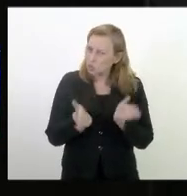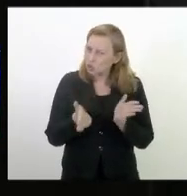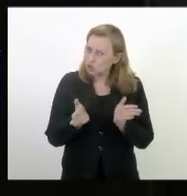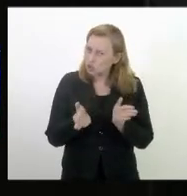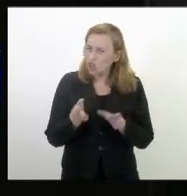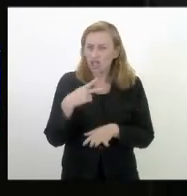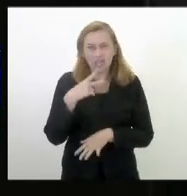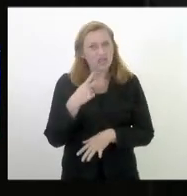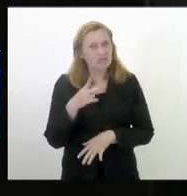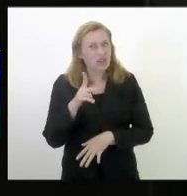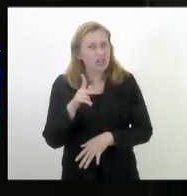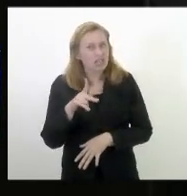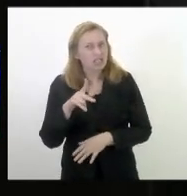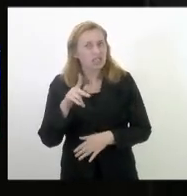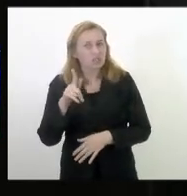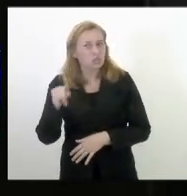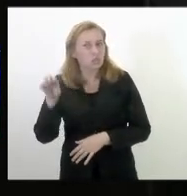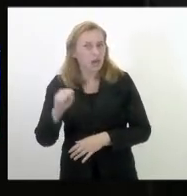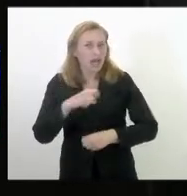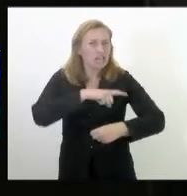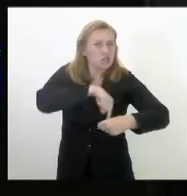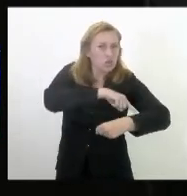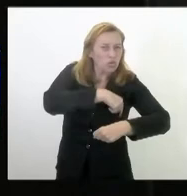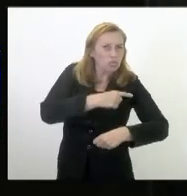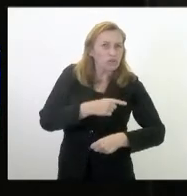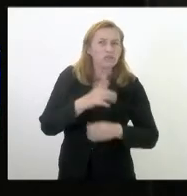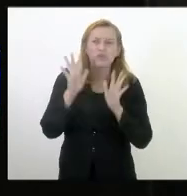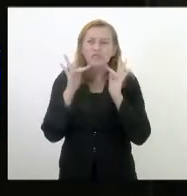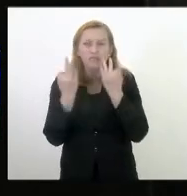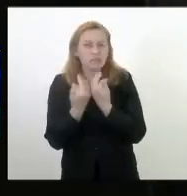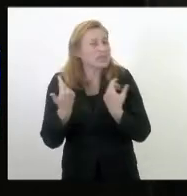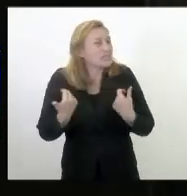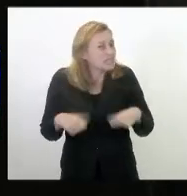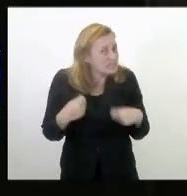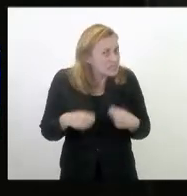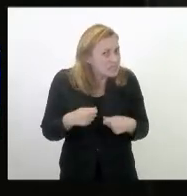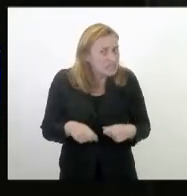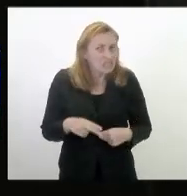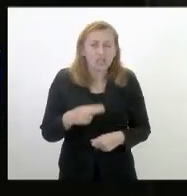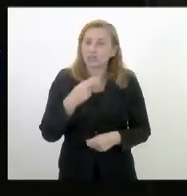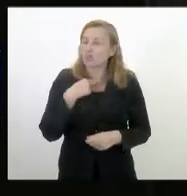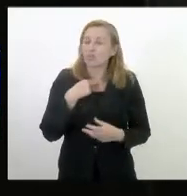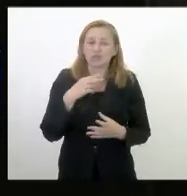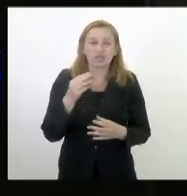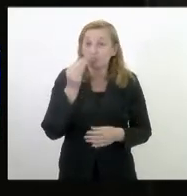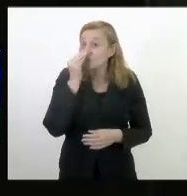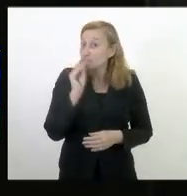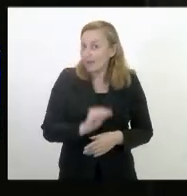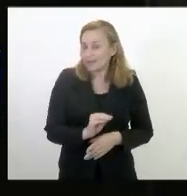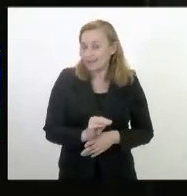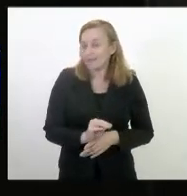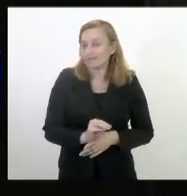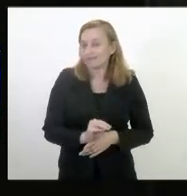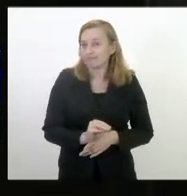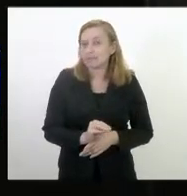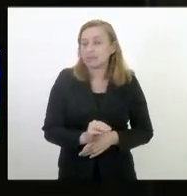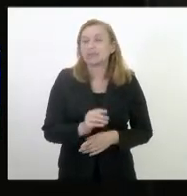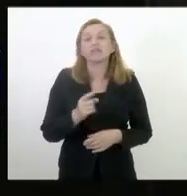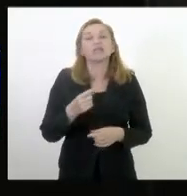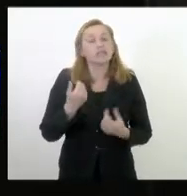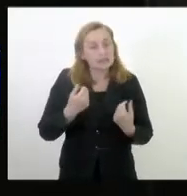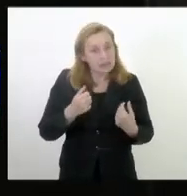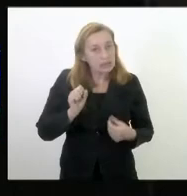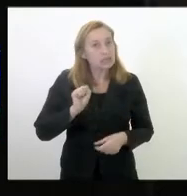fala do botijão de gás para fazer o alimento para as famílias que necessitam, nós não podemos abrir mão de se posicionar e discutir essa